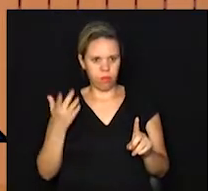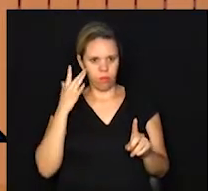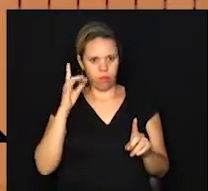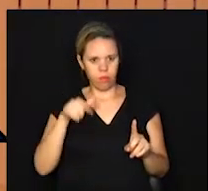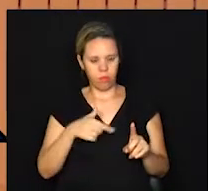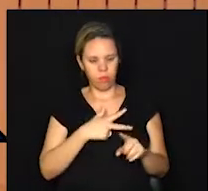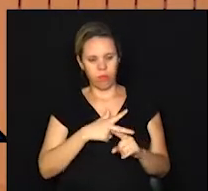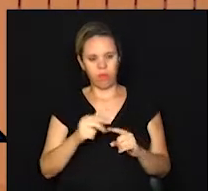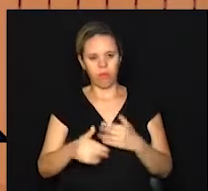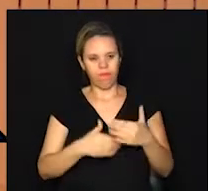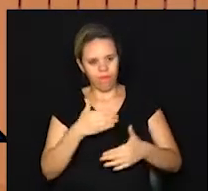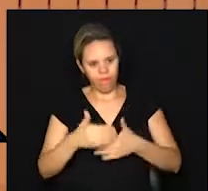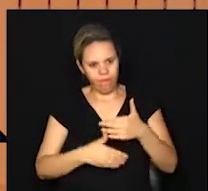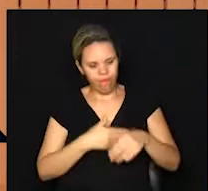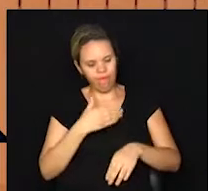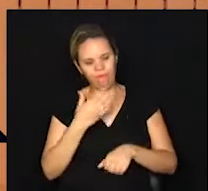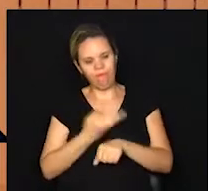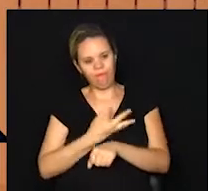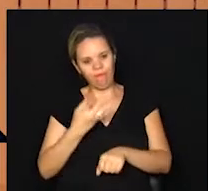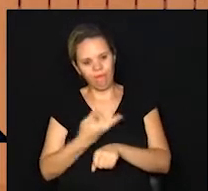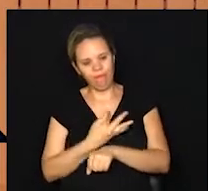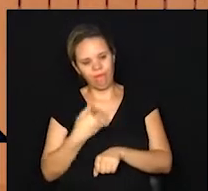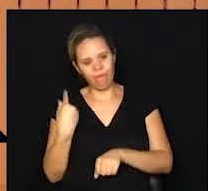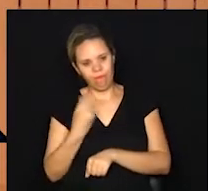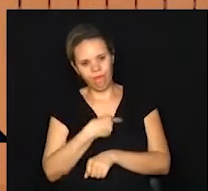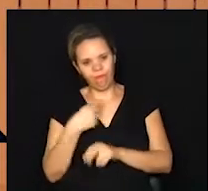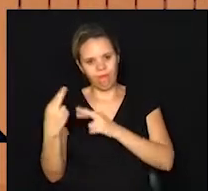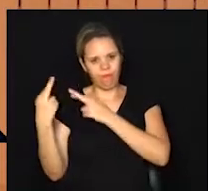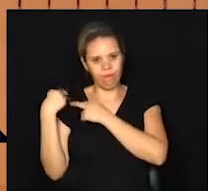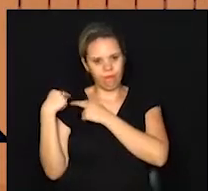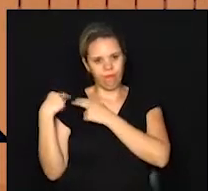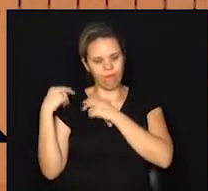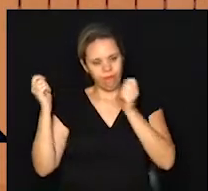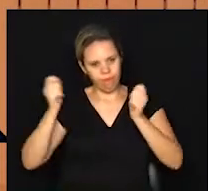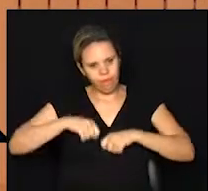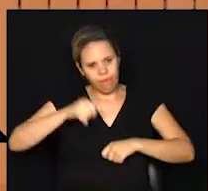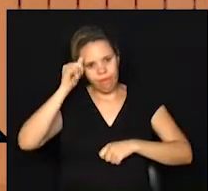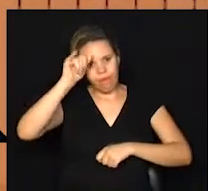passar e que está em nossas mãos ajudar a combater